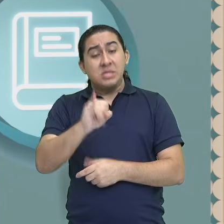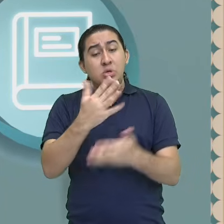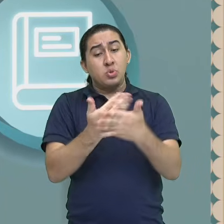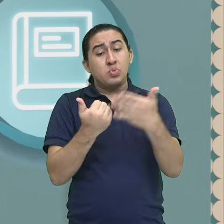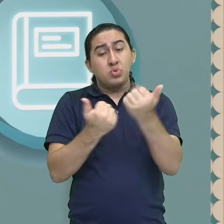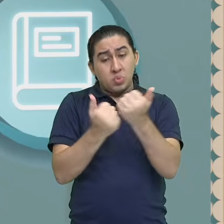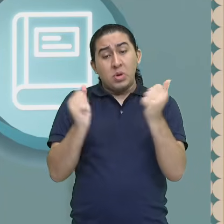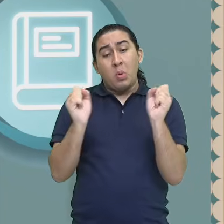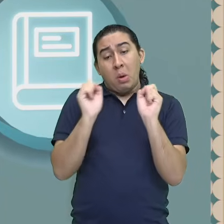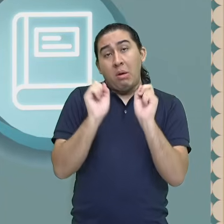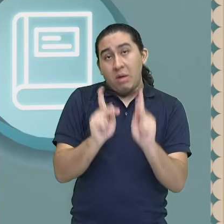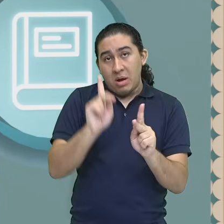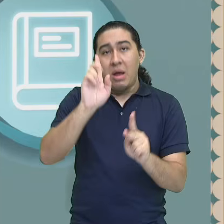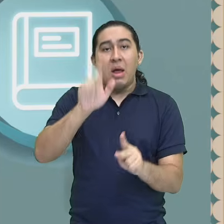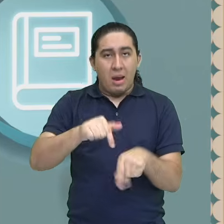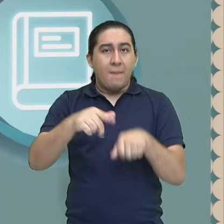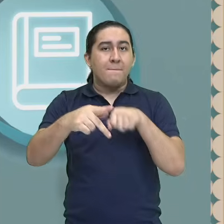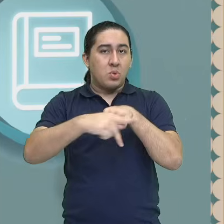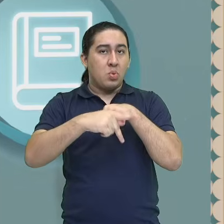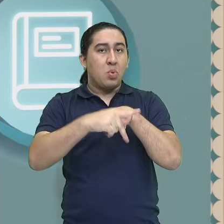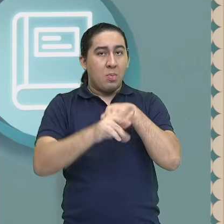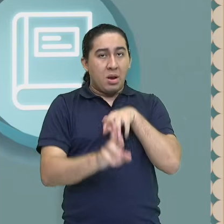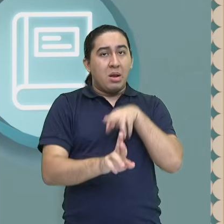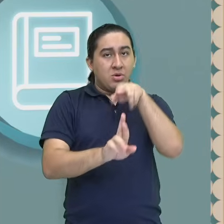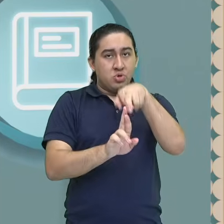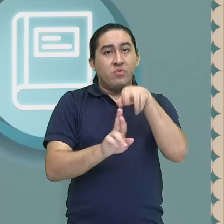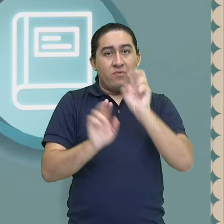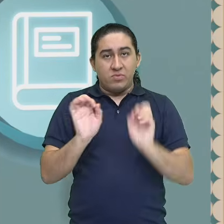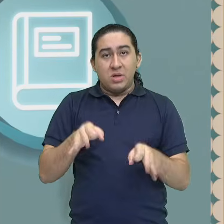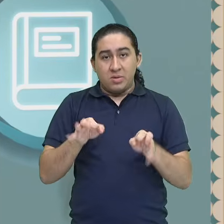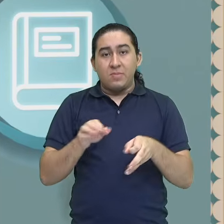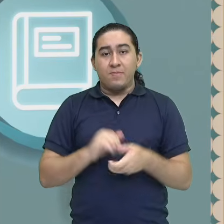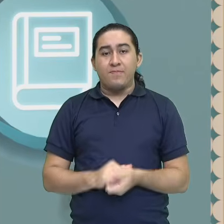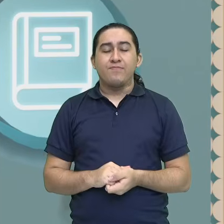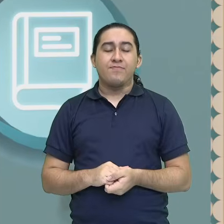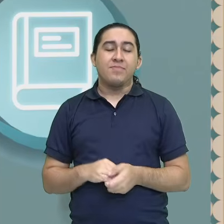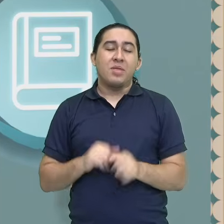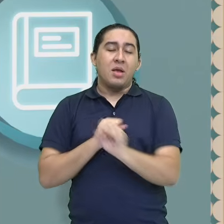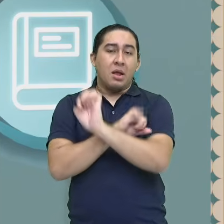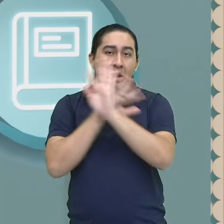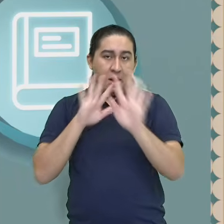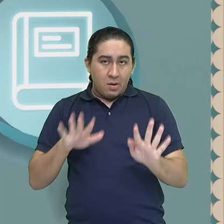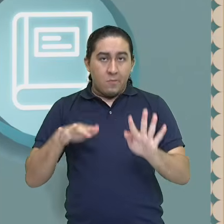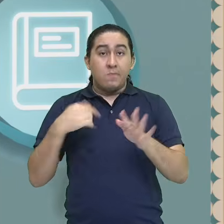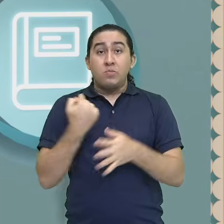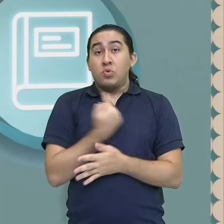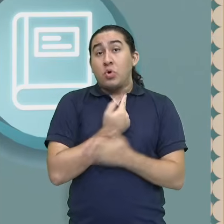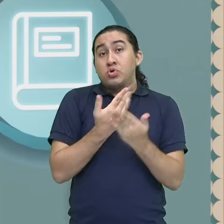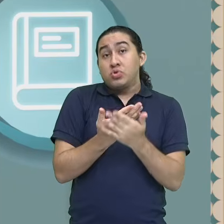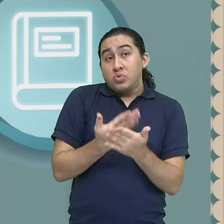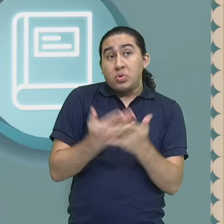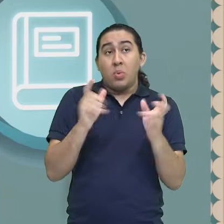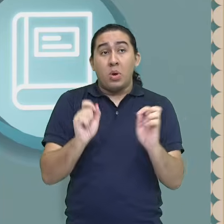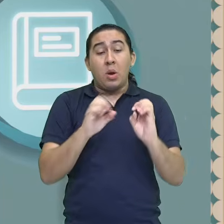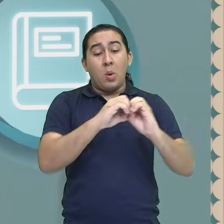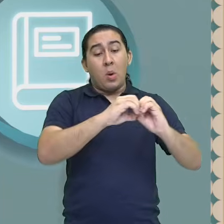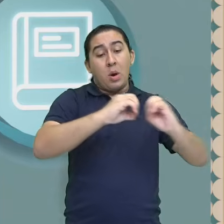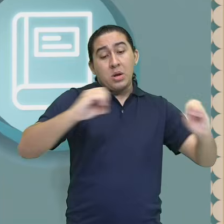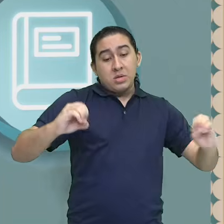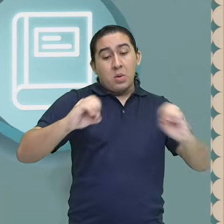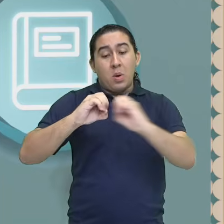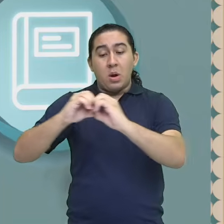aquele que ali é pronome relativo, tá? Claro que a gente está trabalhando oração